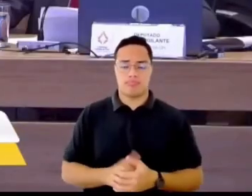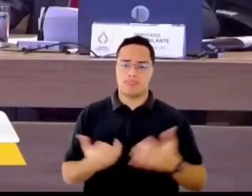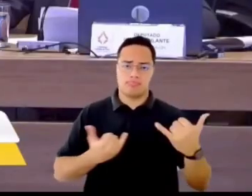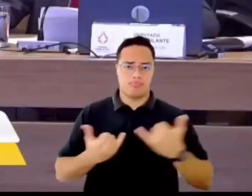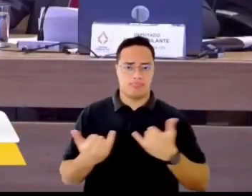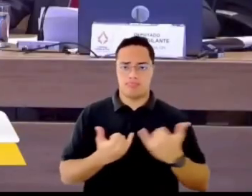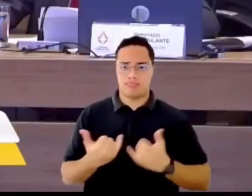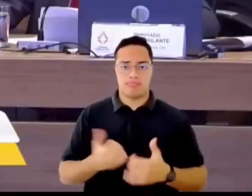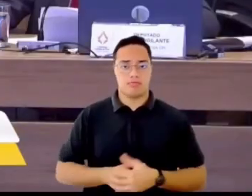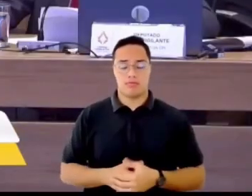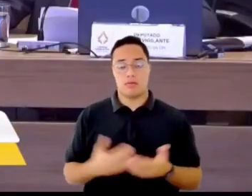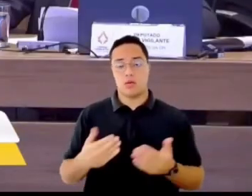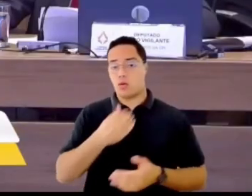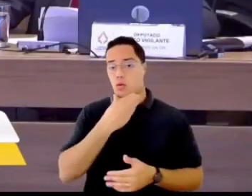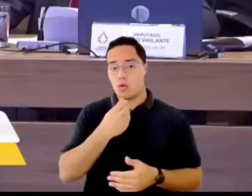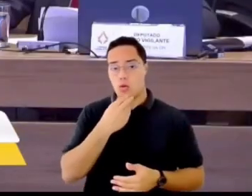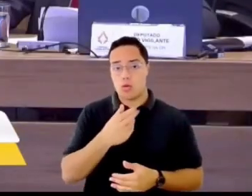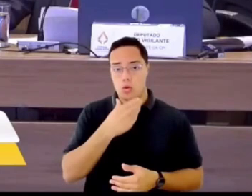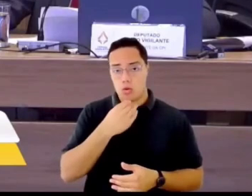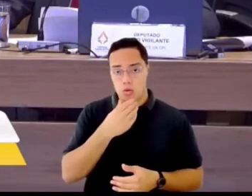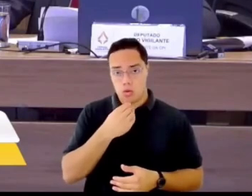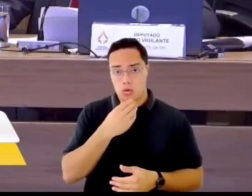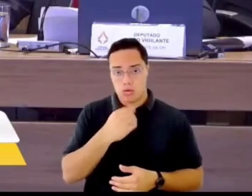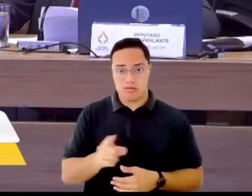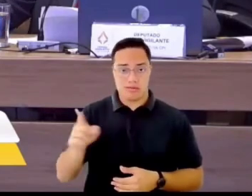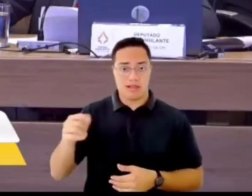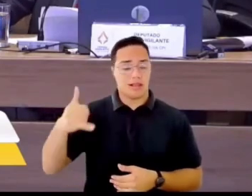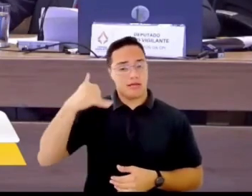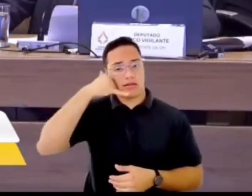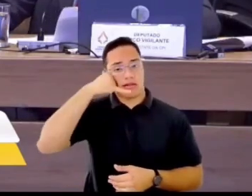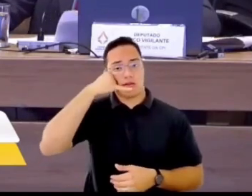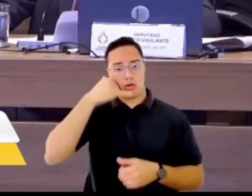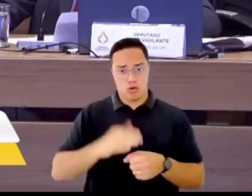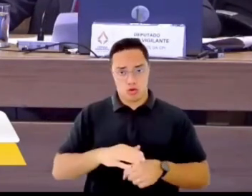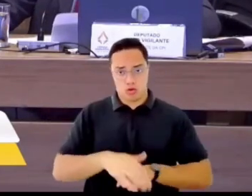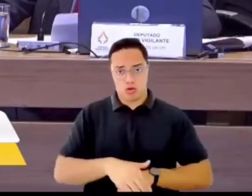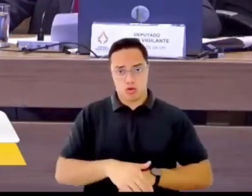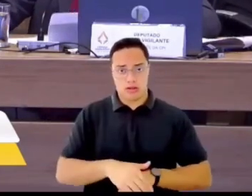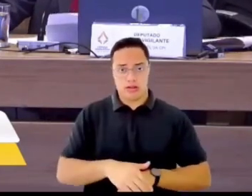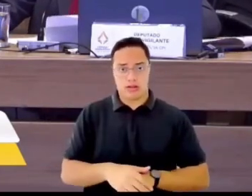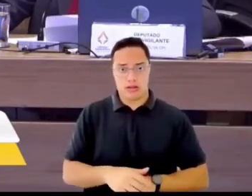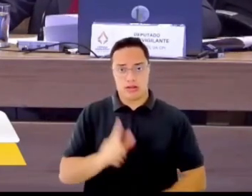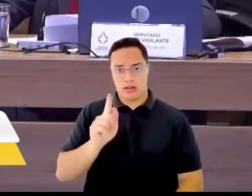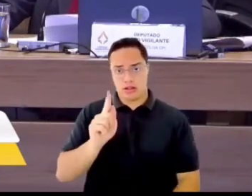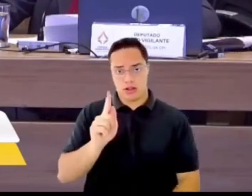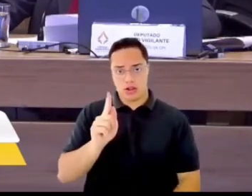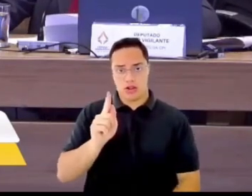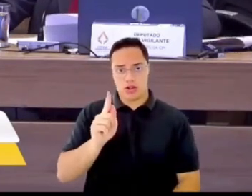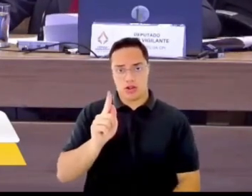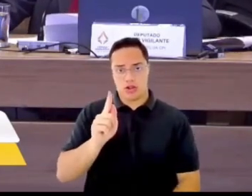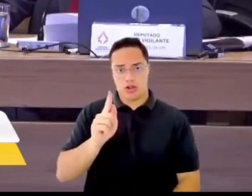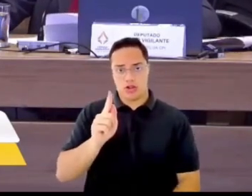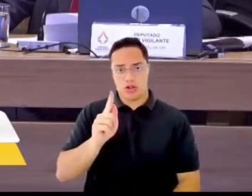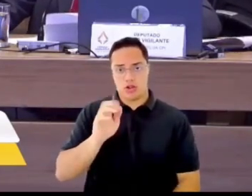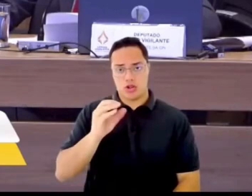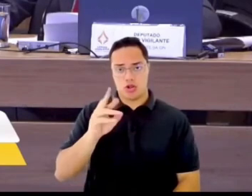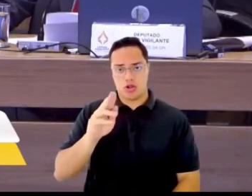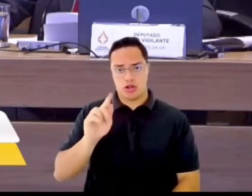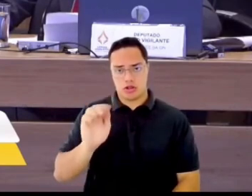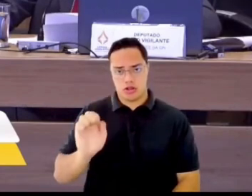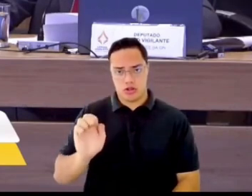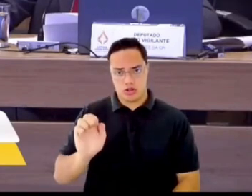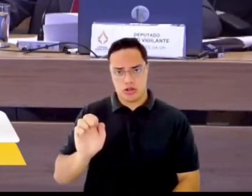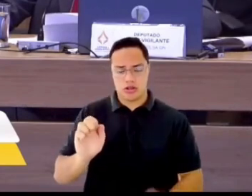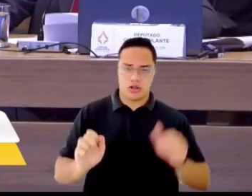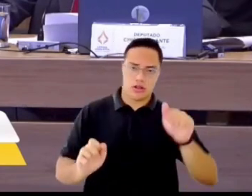E ele me ligou naquela noite, minutos depois... O George Washington que ligou para o senhor? Não, senhor. O Alan Diego. É o